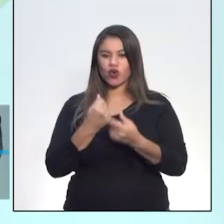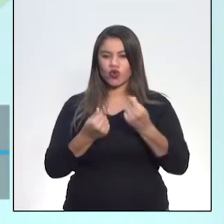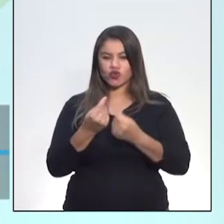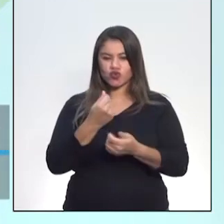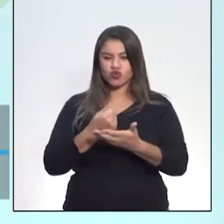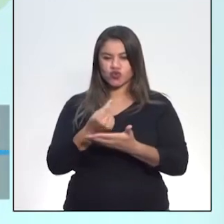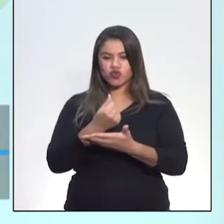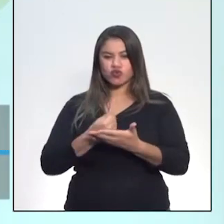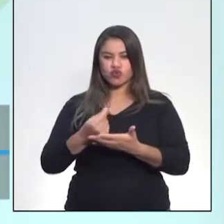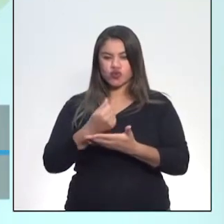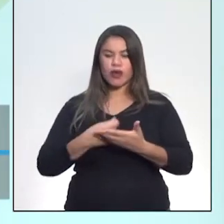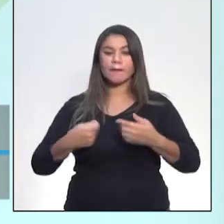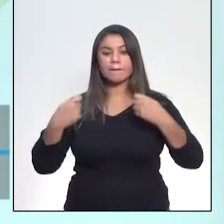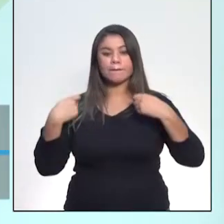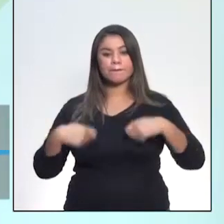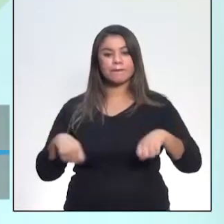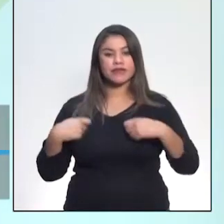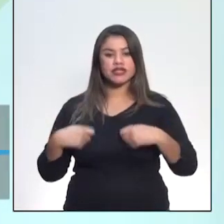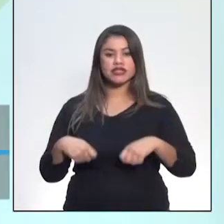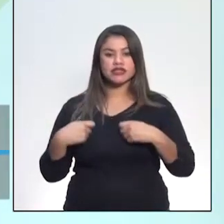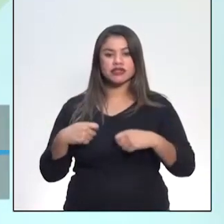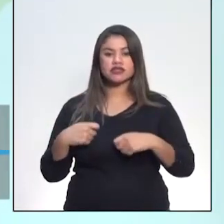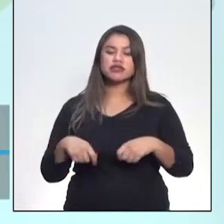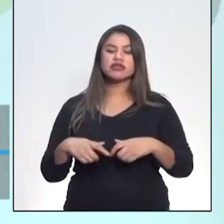consumo, é necessário as